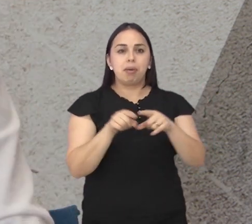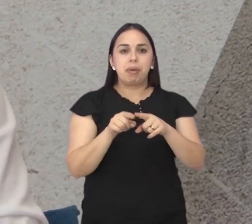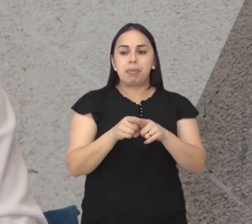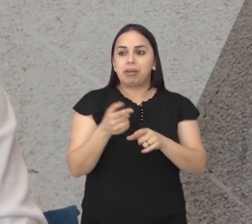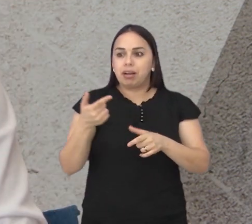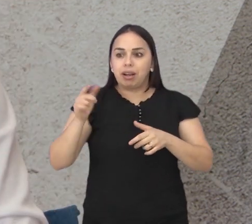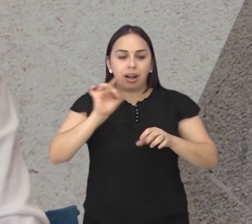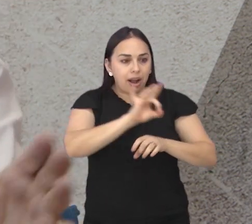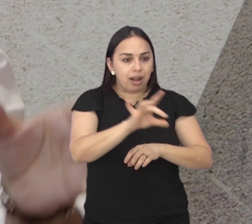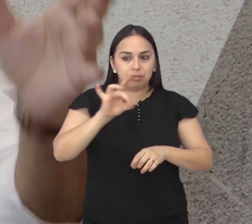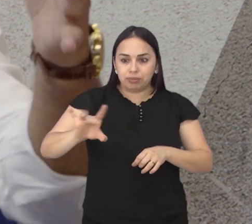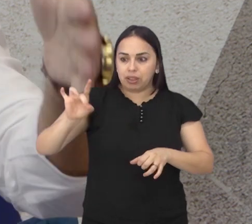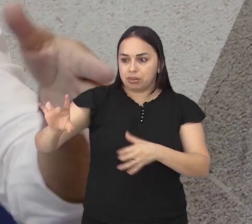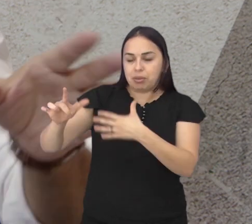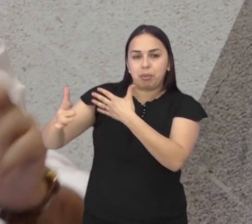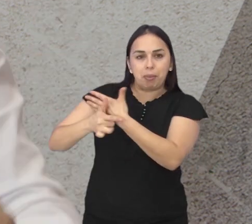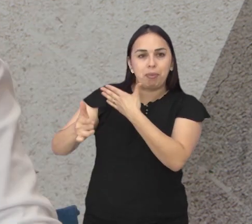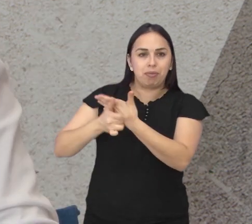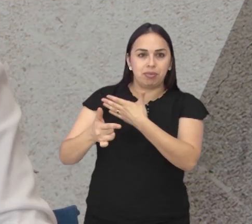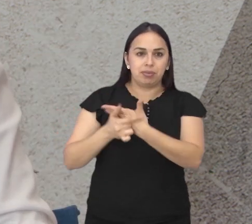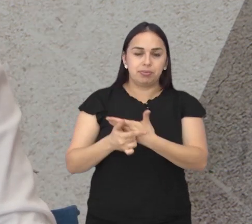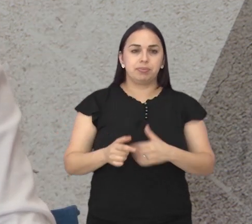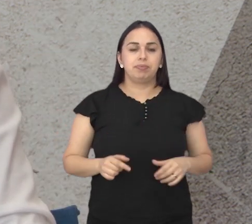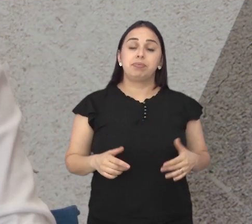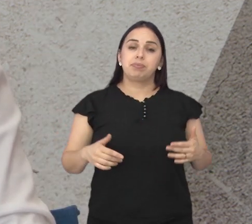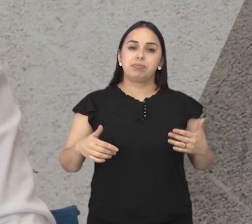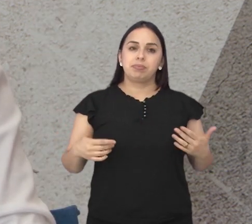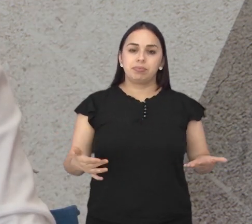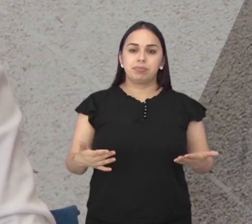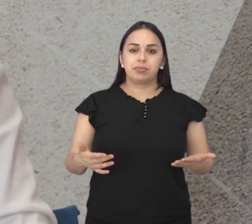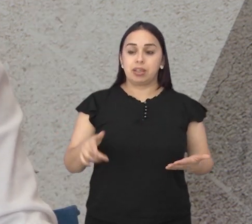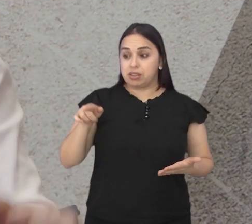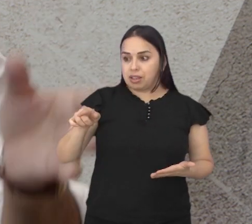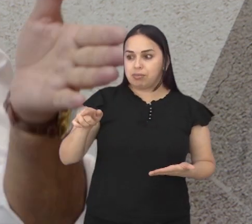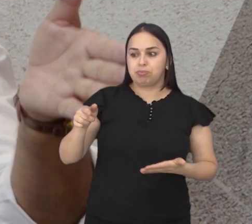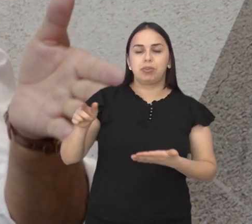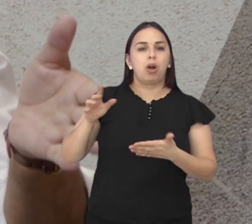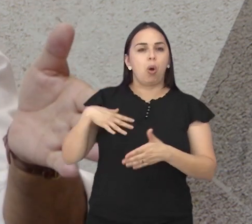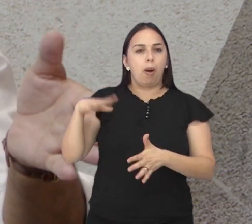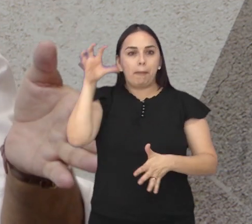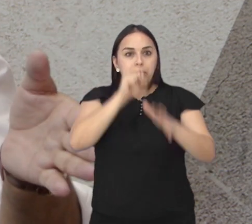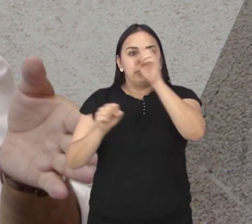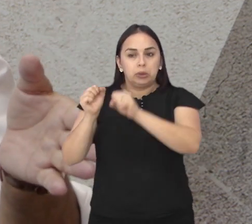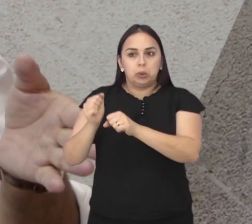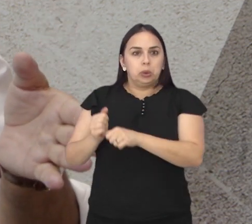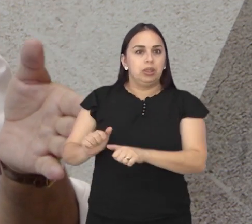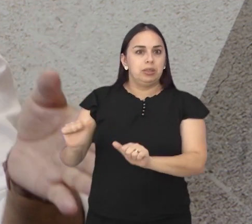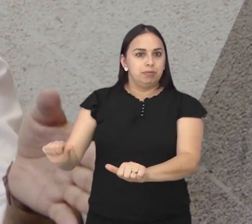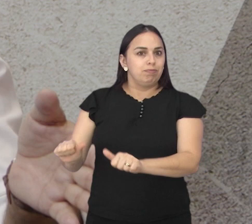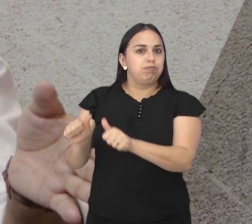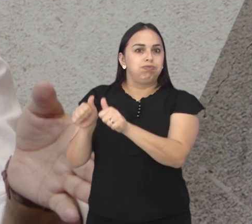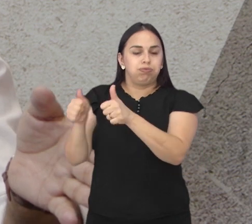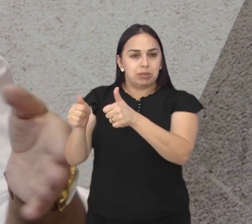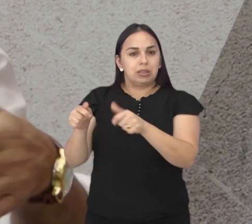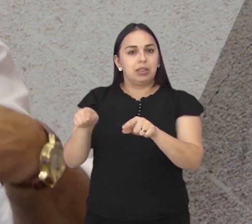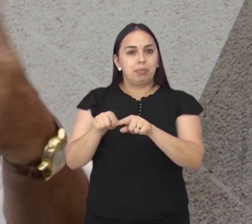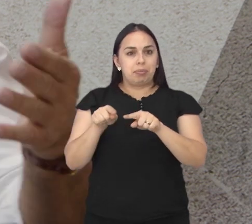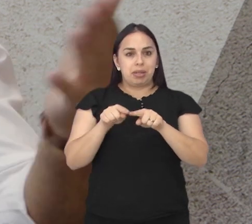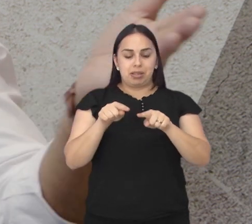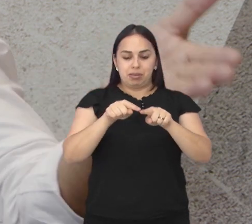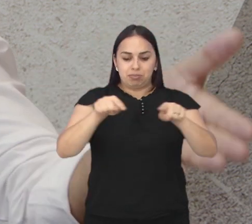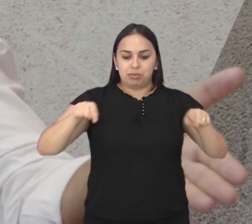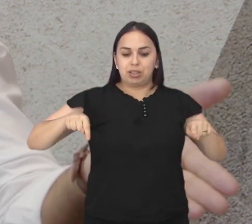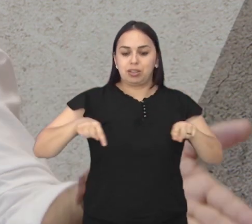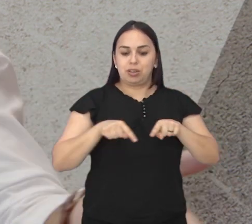fosse colocar redutor e regulagem final era outra pessoa. Então, você fica bom naquilo. Você fica muito bom naquilo. E a oficina